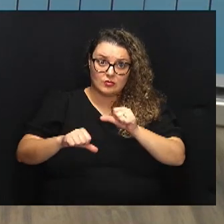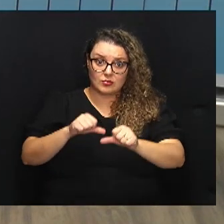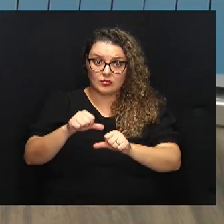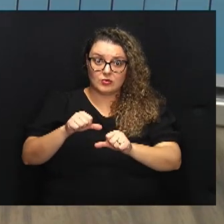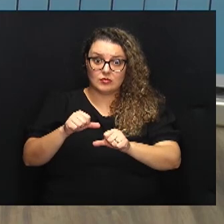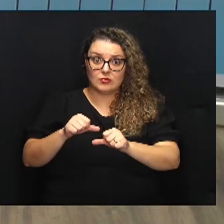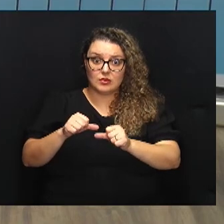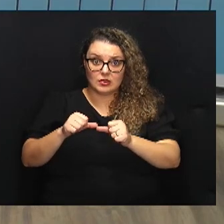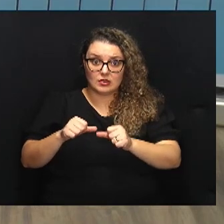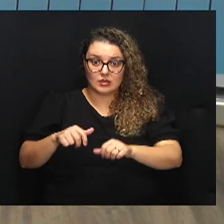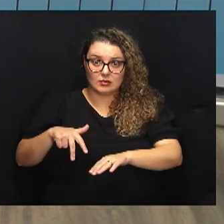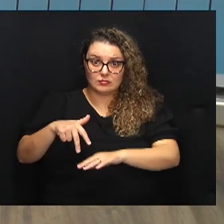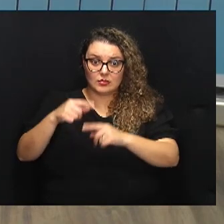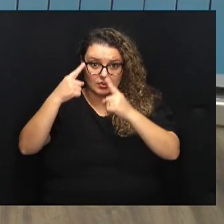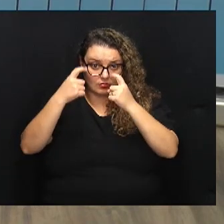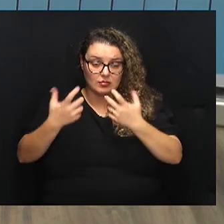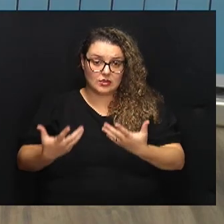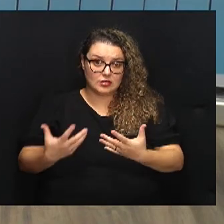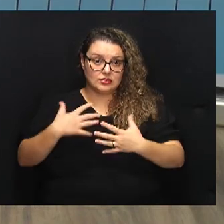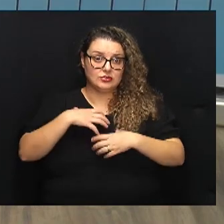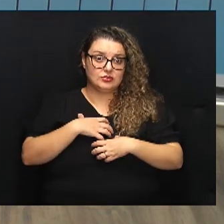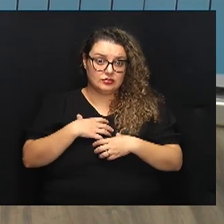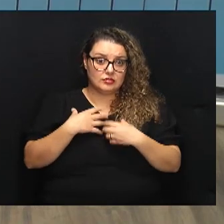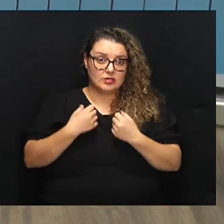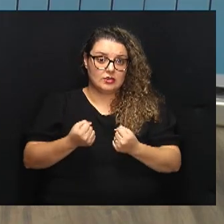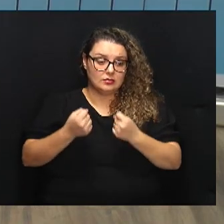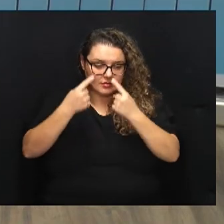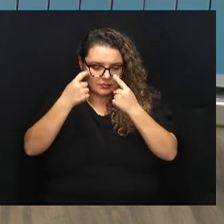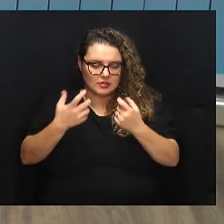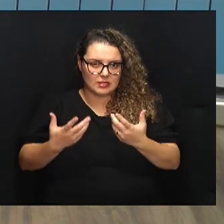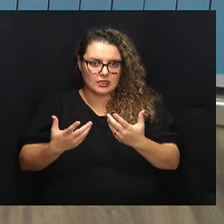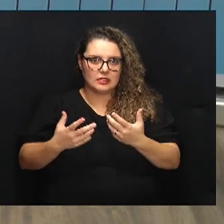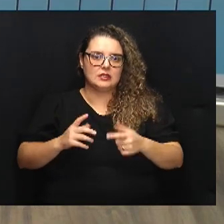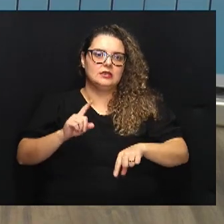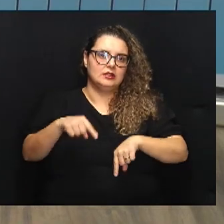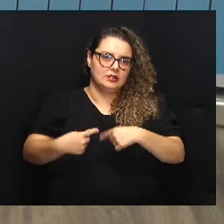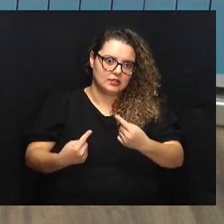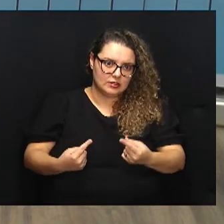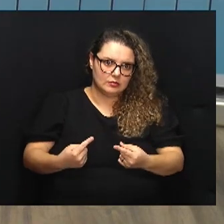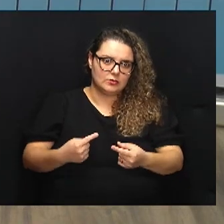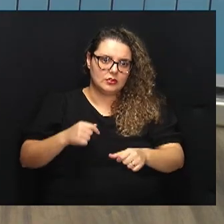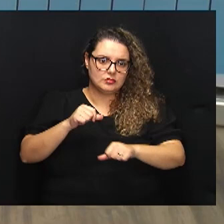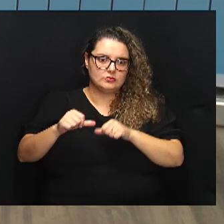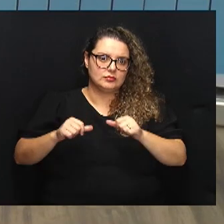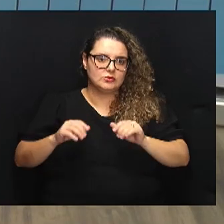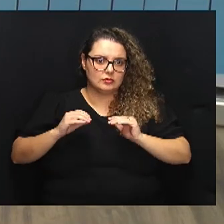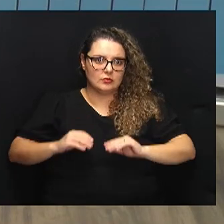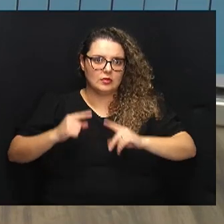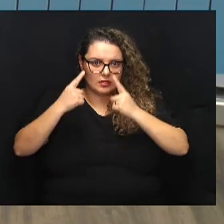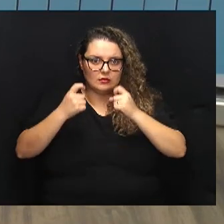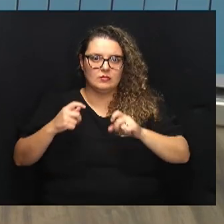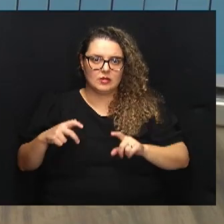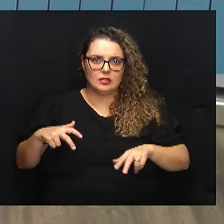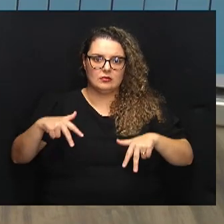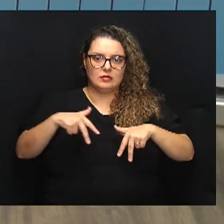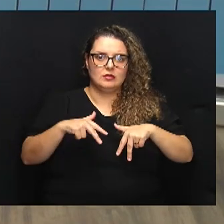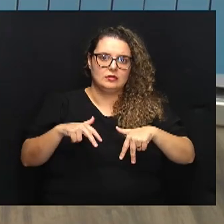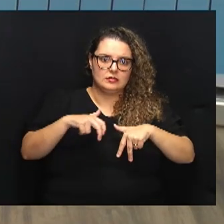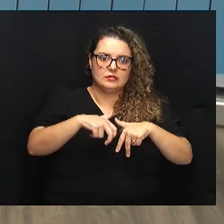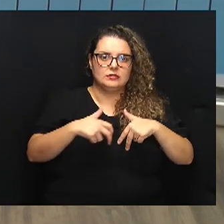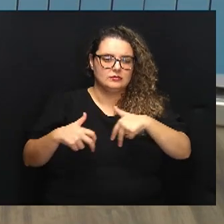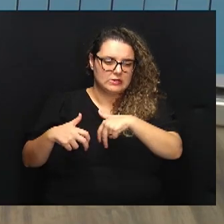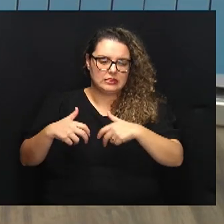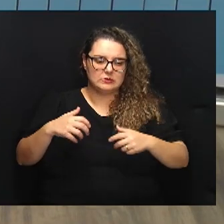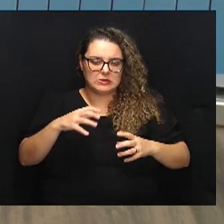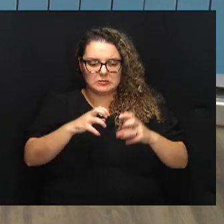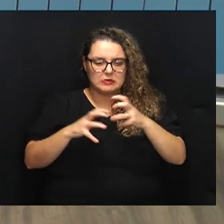agressor, recebe de uma forma agressiva e aí acaba partindo para cima dessa pessoa que cometeu o ato.